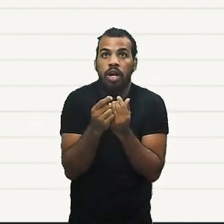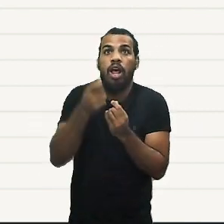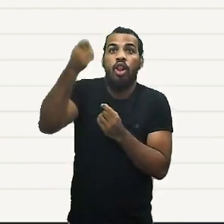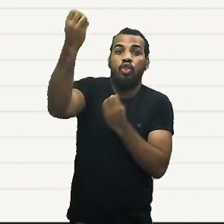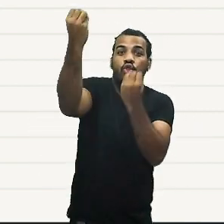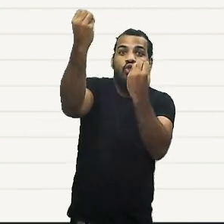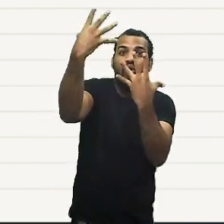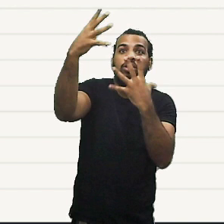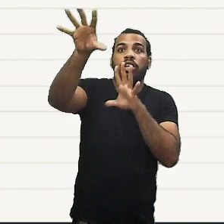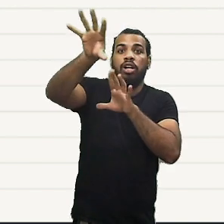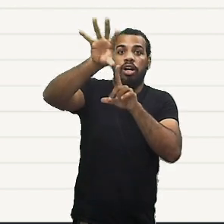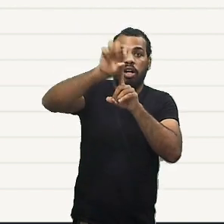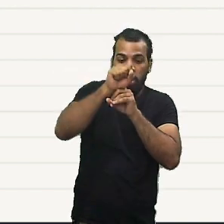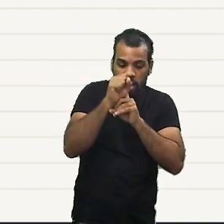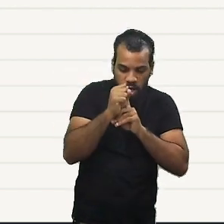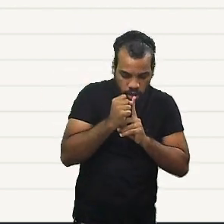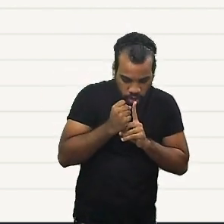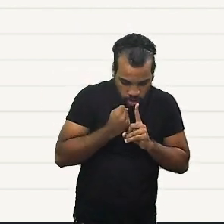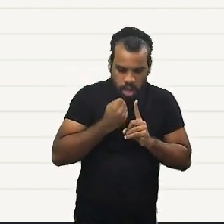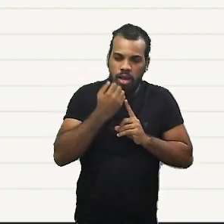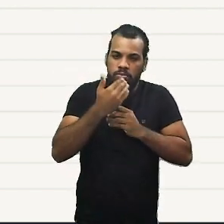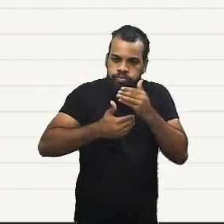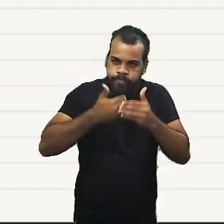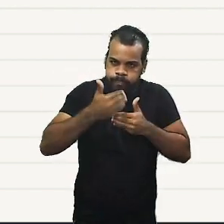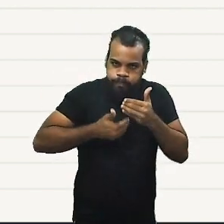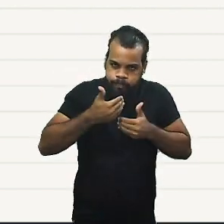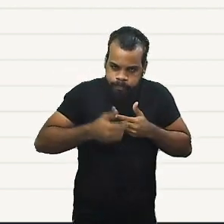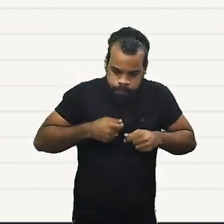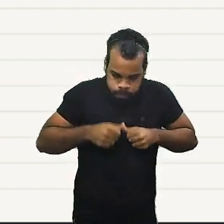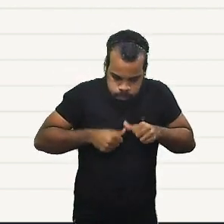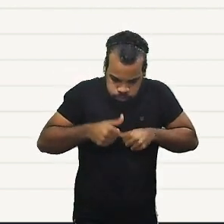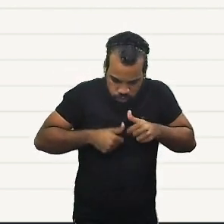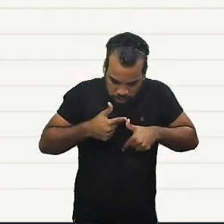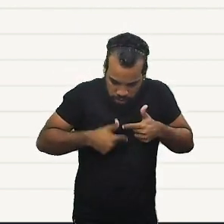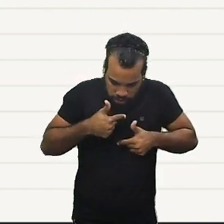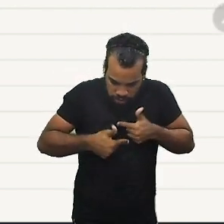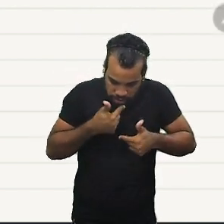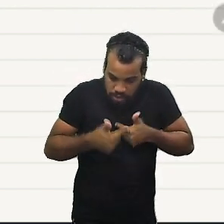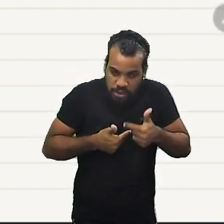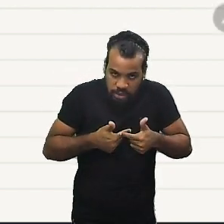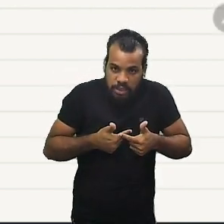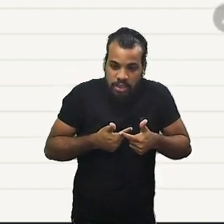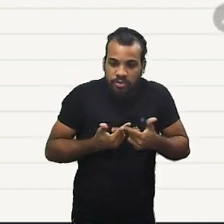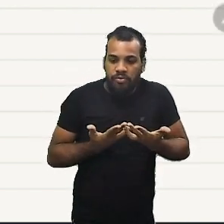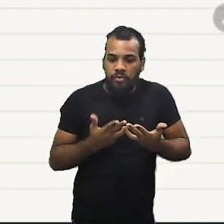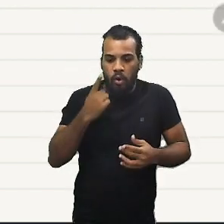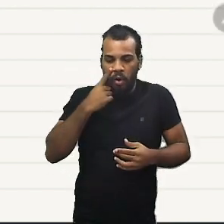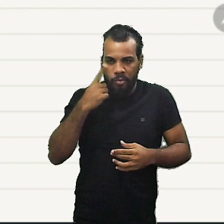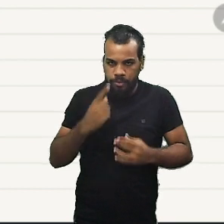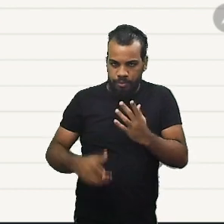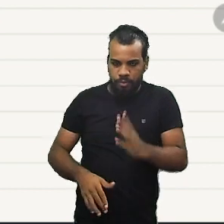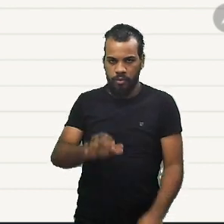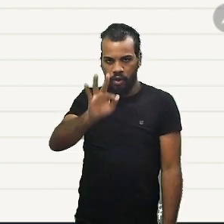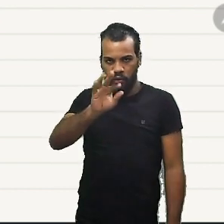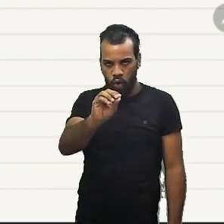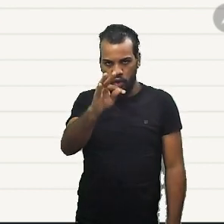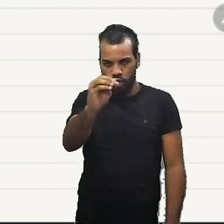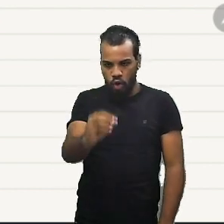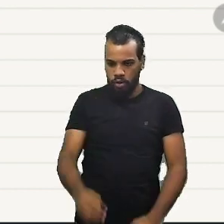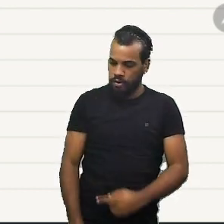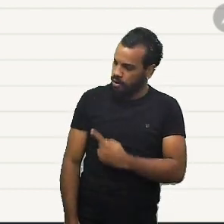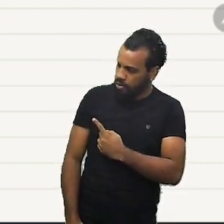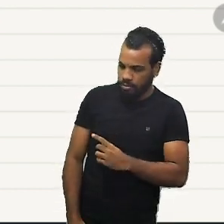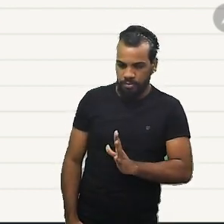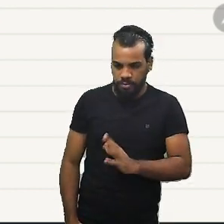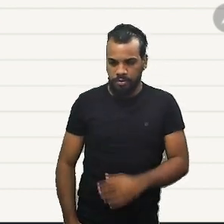luz. Ó. Aí você tem, vê, eu tenho o prefixo foto, que esse prefixo foto